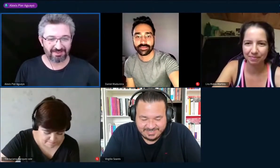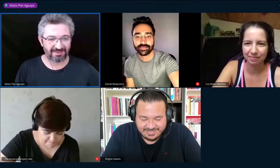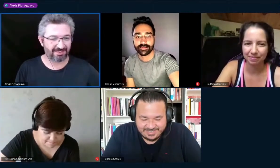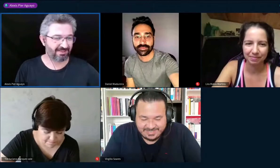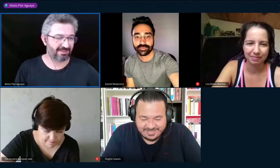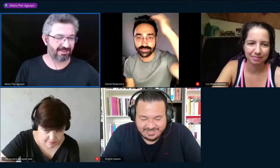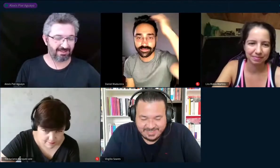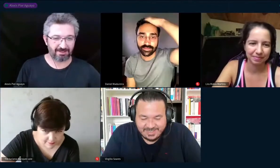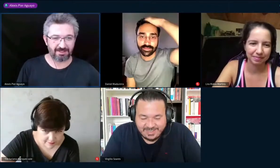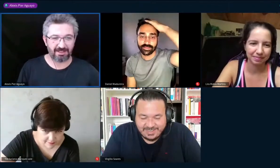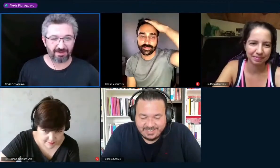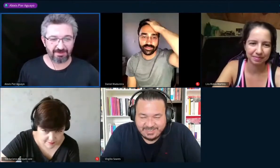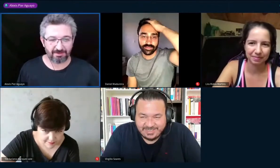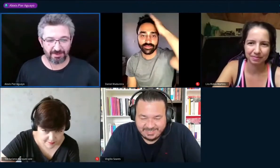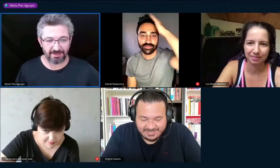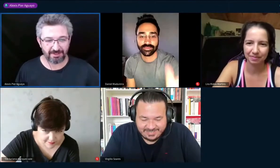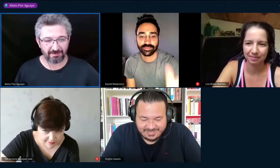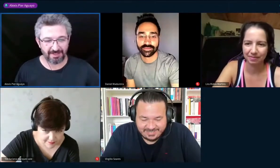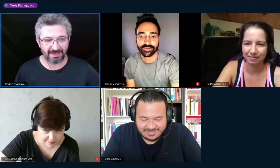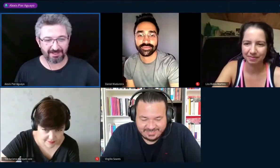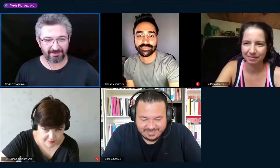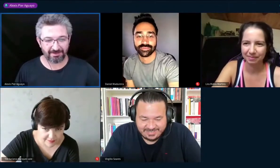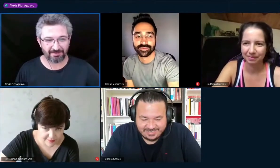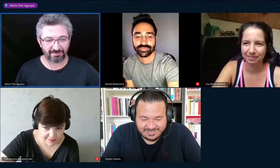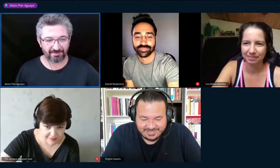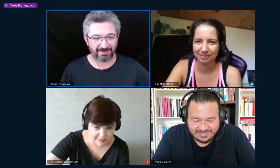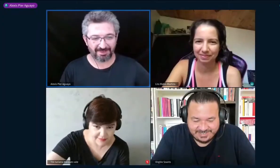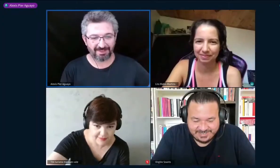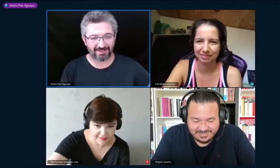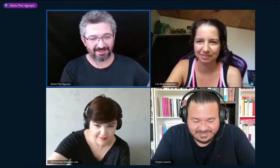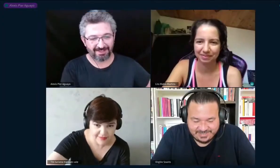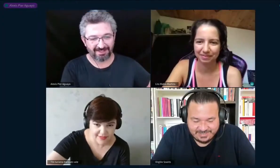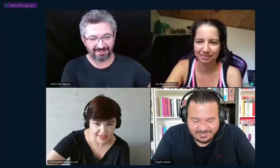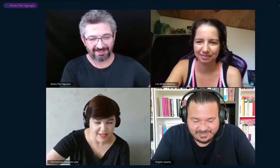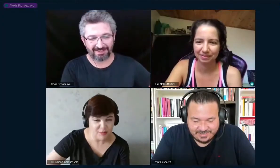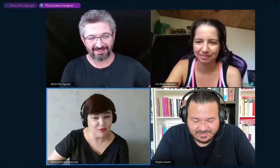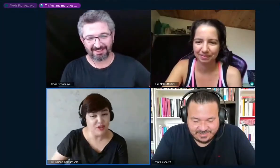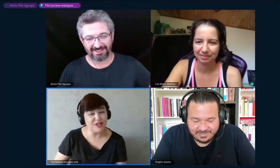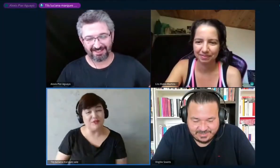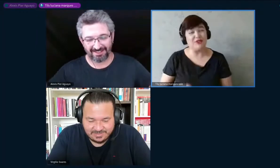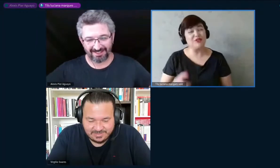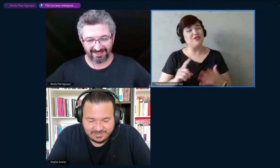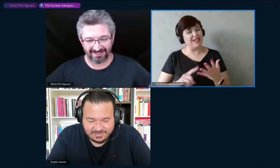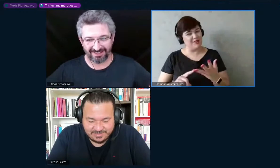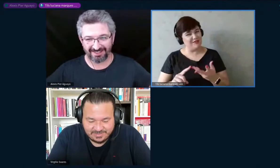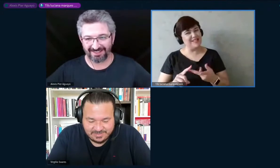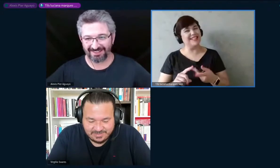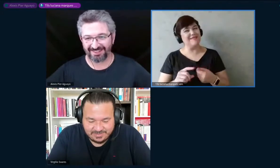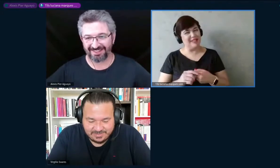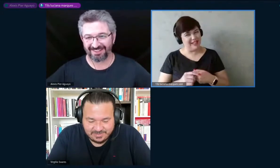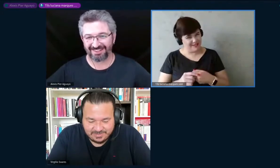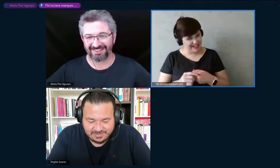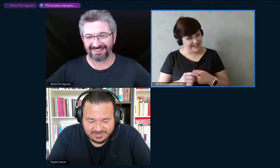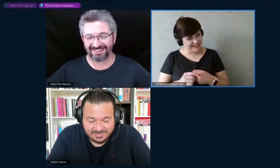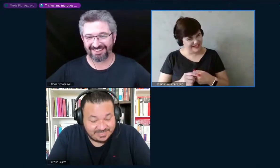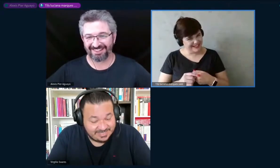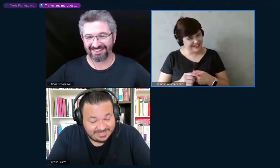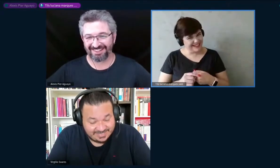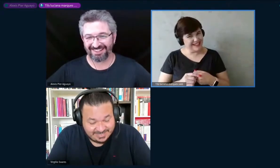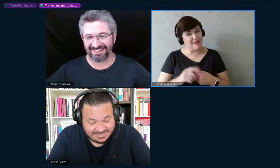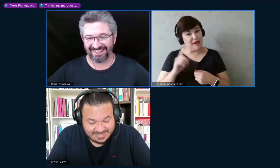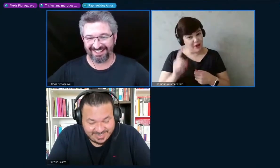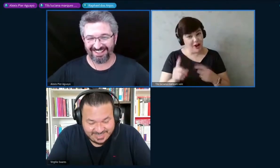Melo! Tô te devendo um escondidinho do Instagram, viu? Meu filho, se eu fosse contar o que você tá me